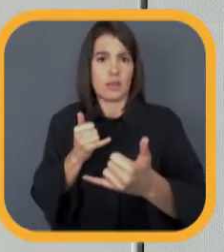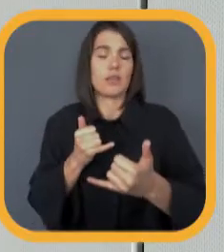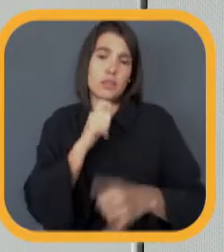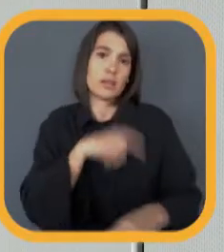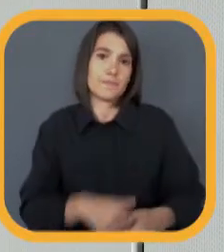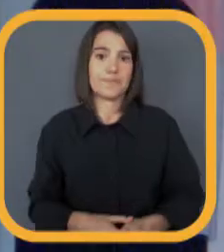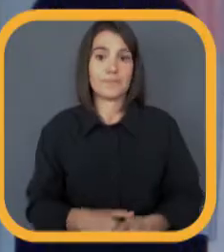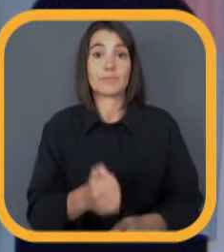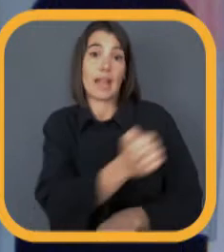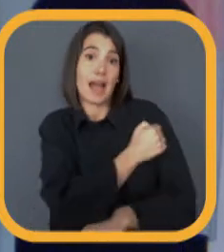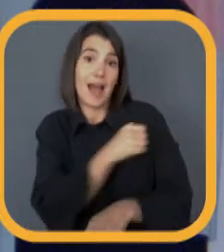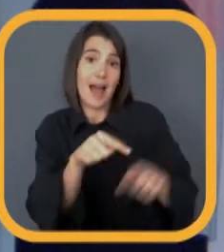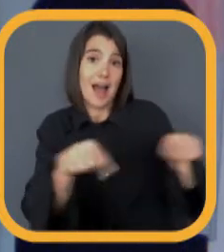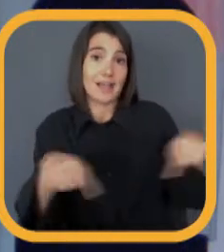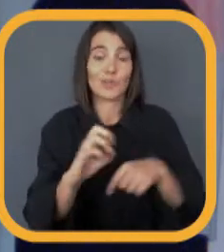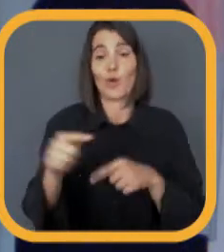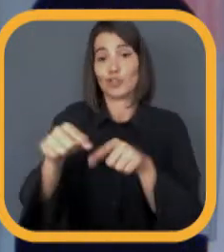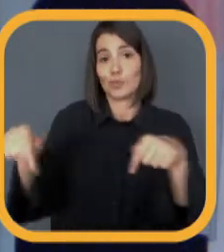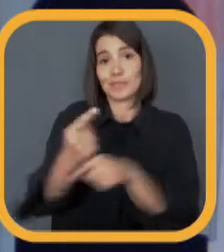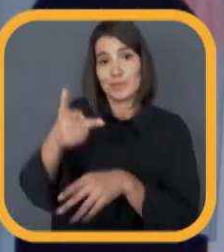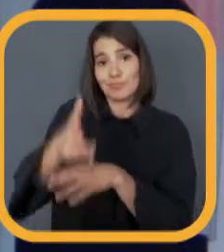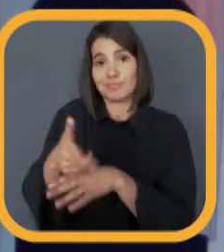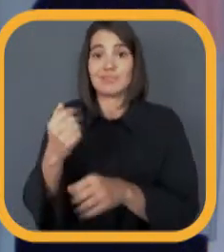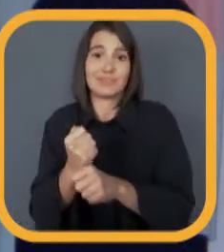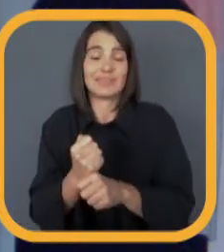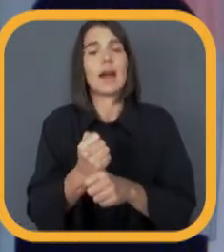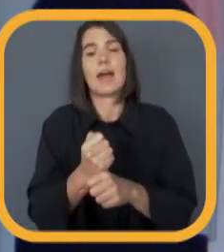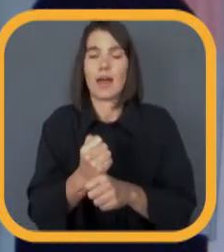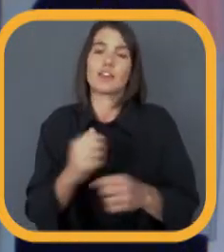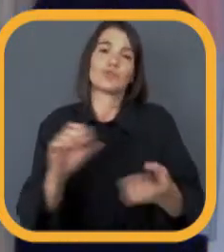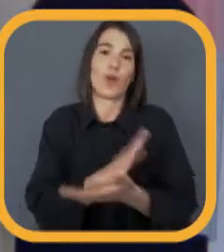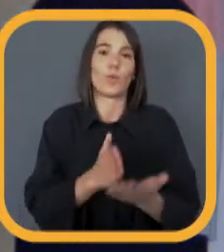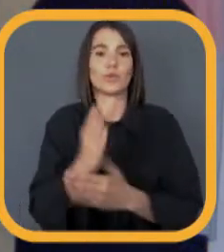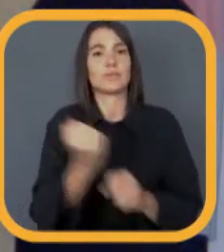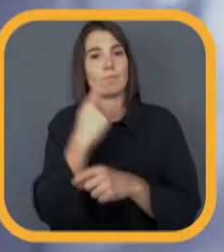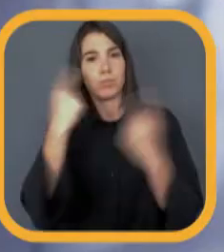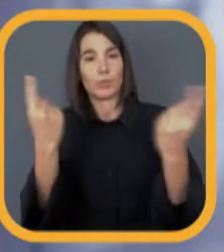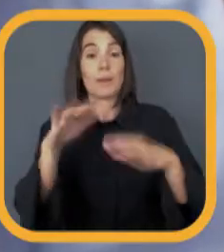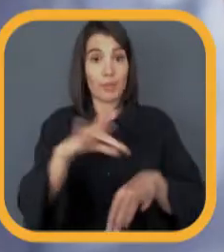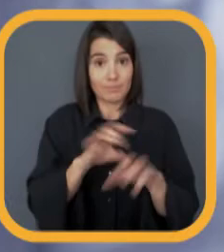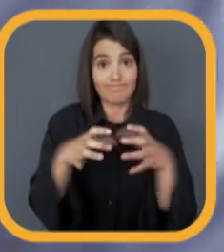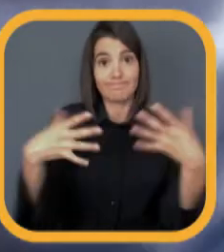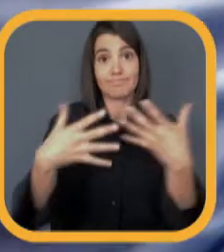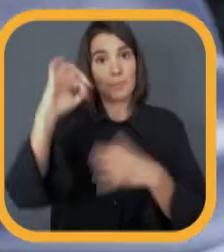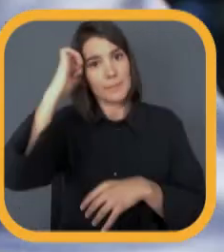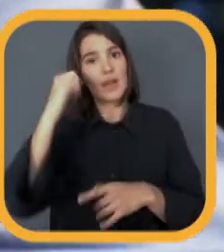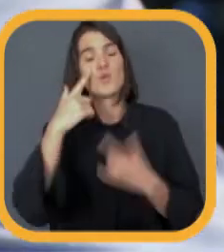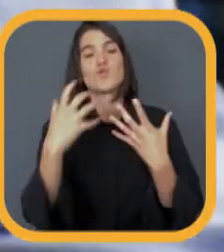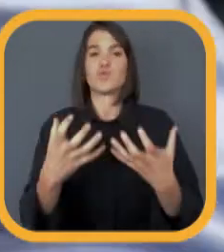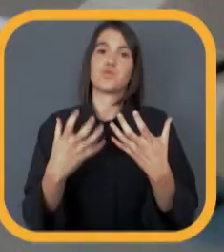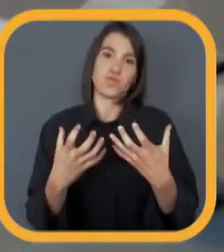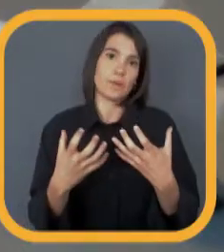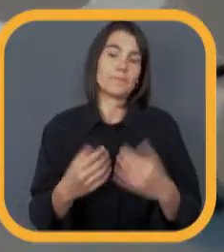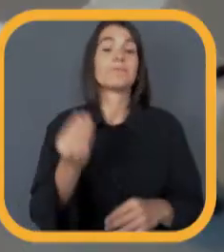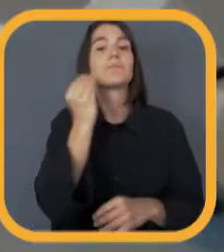alguma rotatividade. Em casa ou no estúdio, os jornalistas continuam a prestar serviço público, mas o impacto da pandemia é